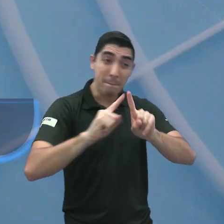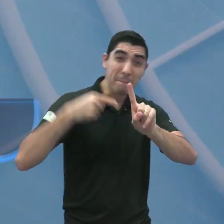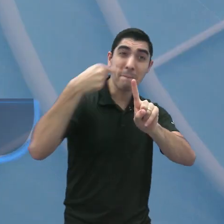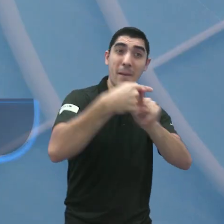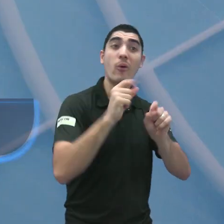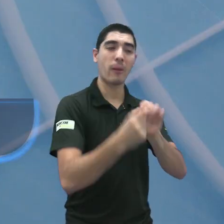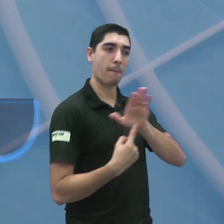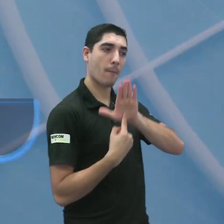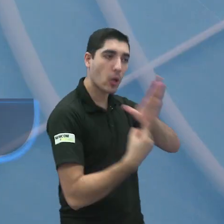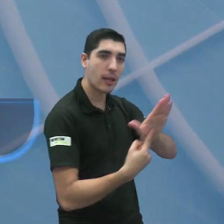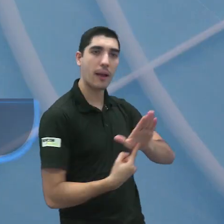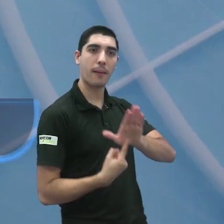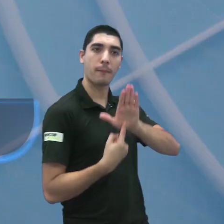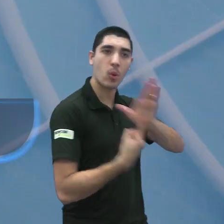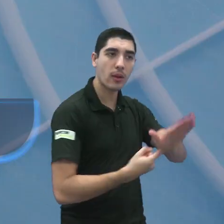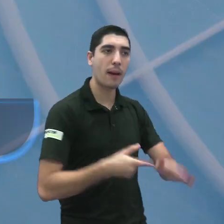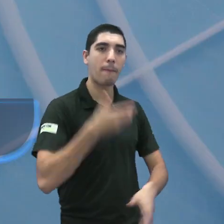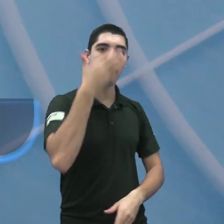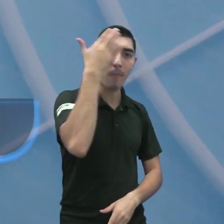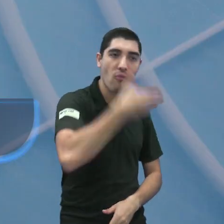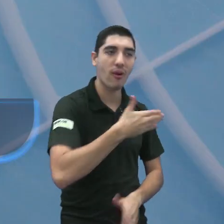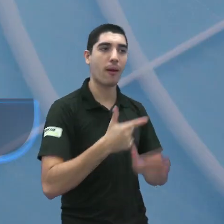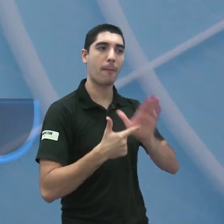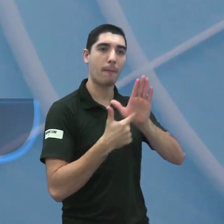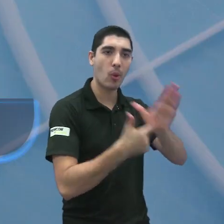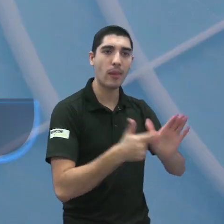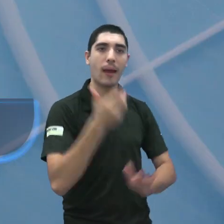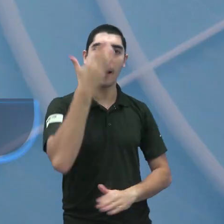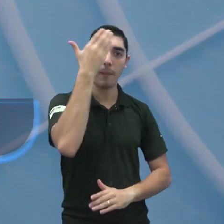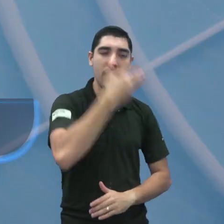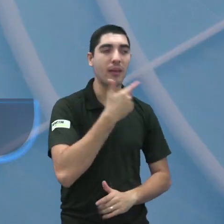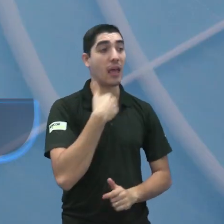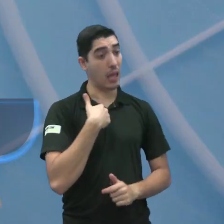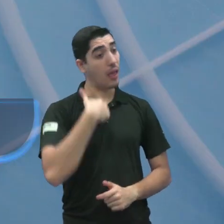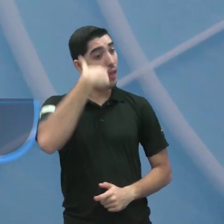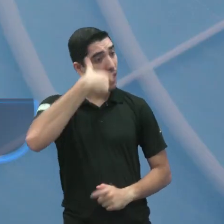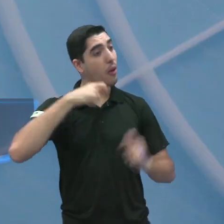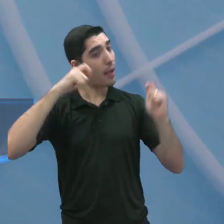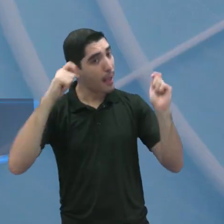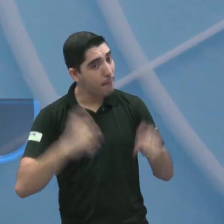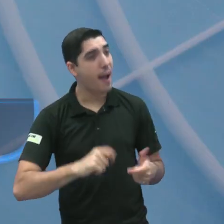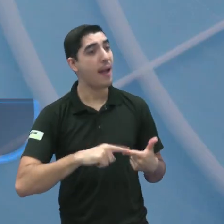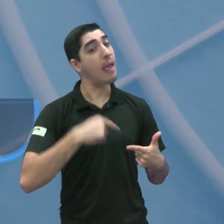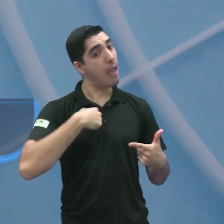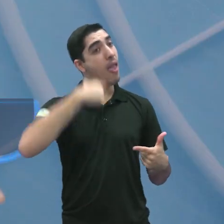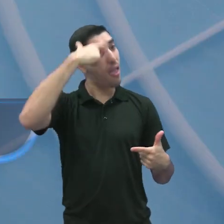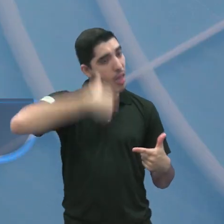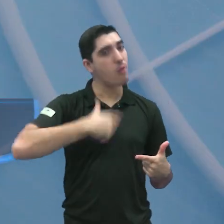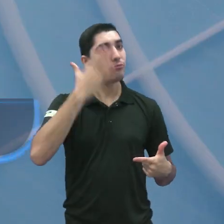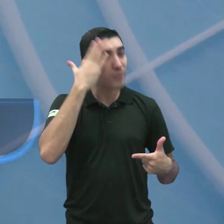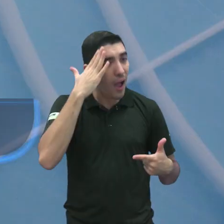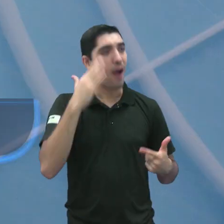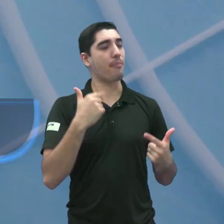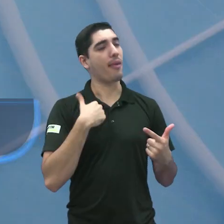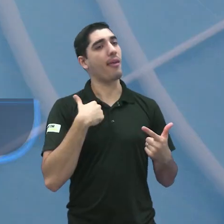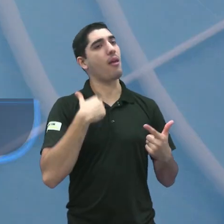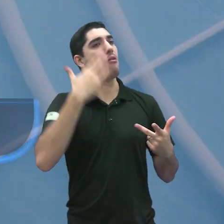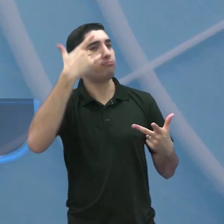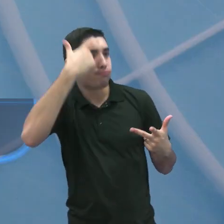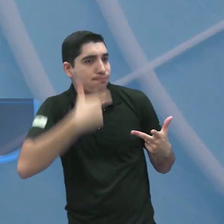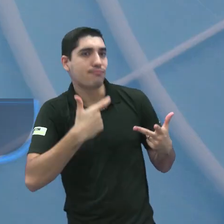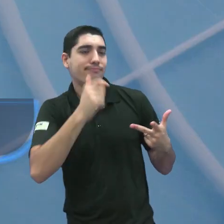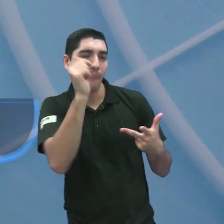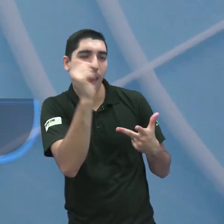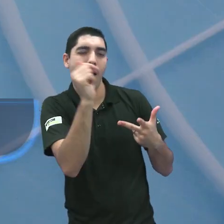provar. E a gente tem que ficar sempre nesse processo de provar que somos capazes, que somos competentes, que não